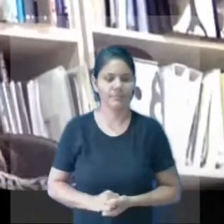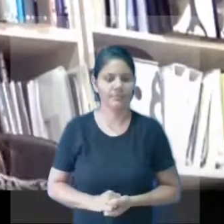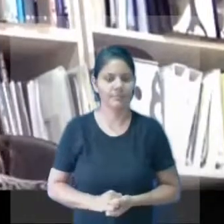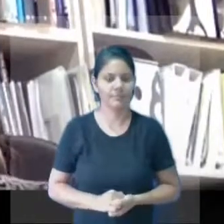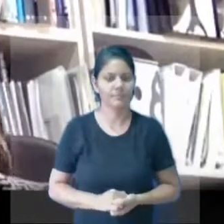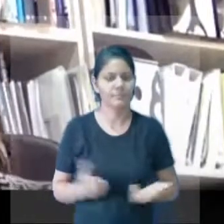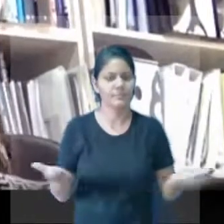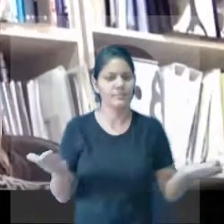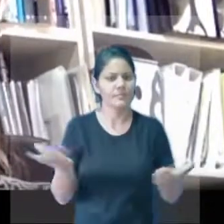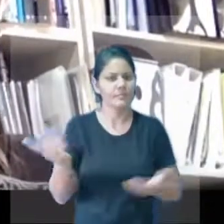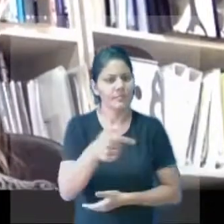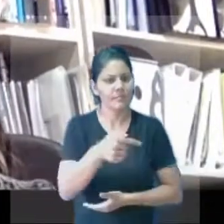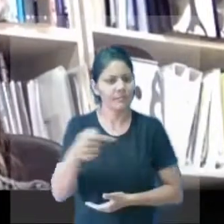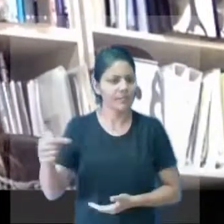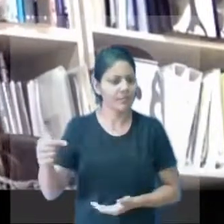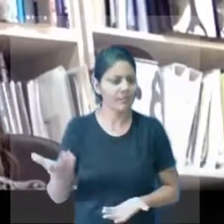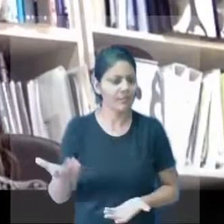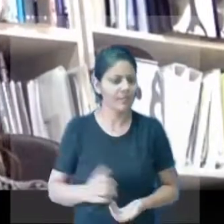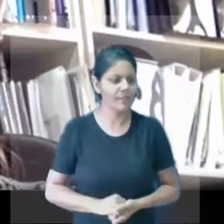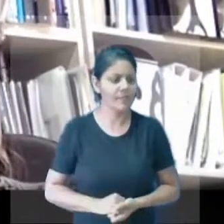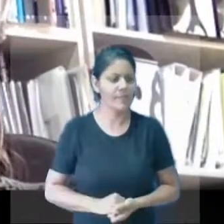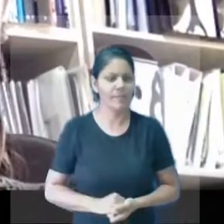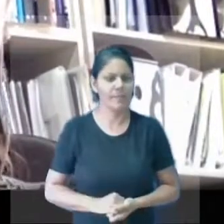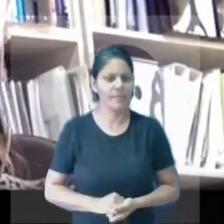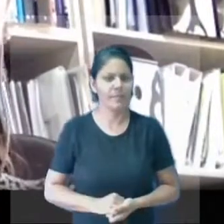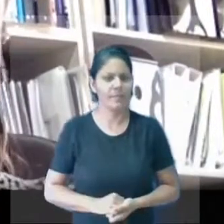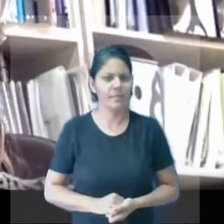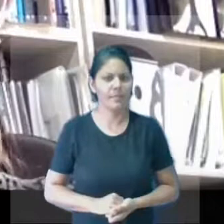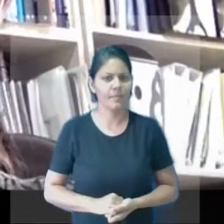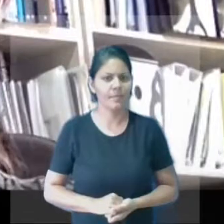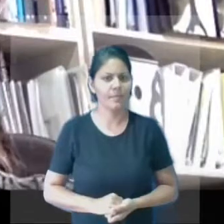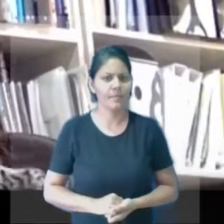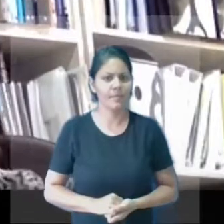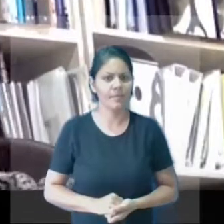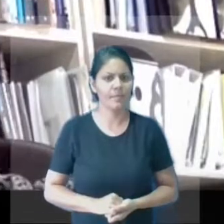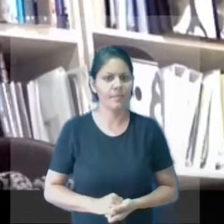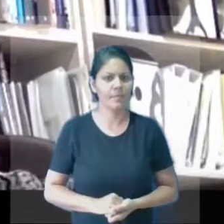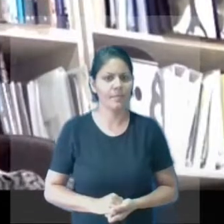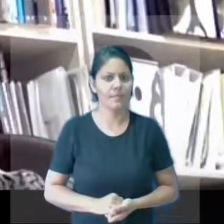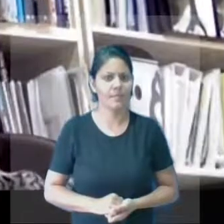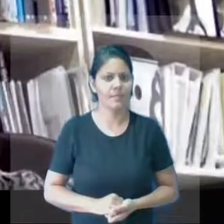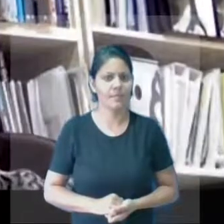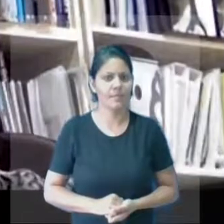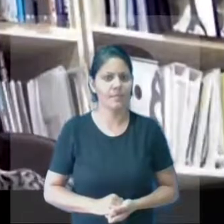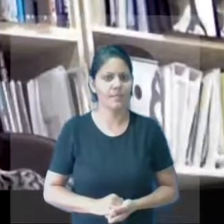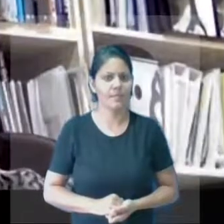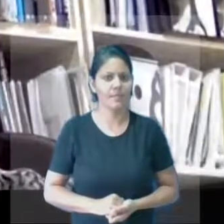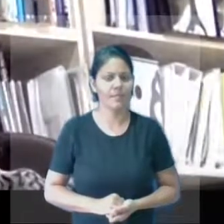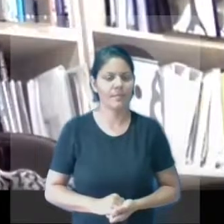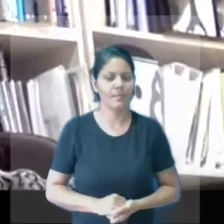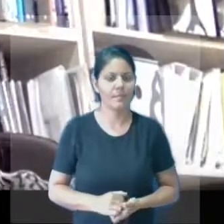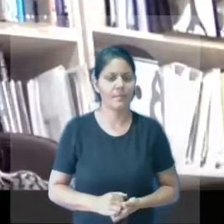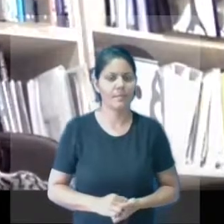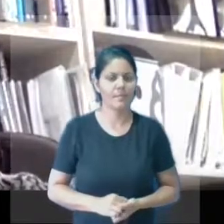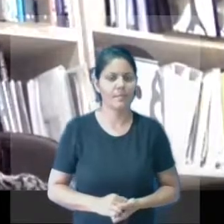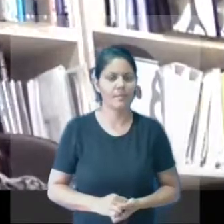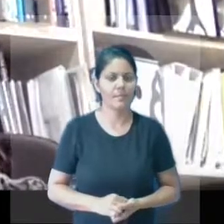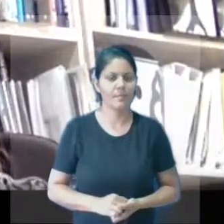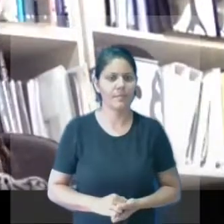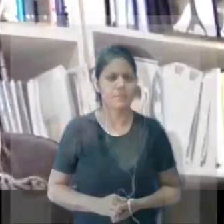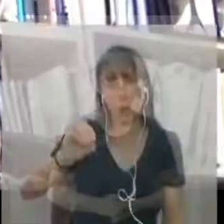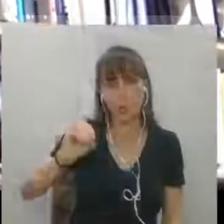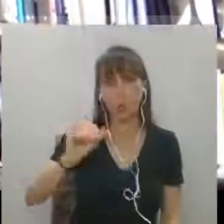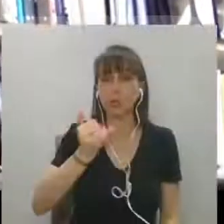essa semana, hoje nós temos Como Ler os Clássicos, com Eduardo Oliver. Eduardo, desculpa se eu falei seu sobrenome errado, depois